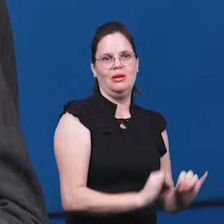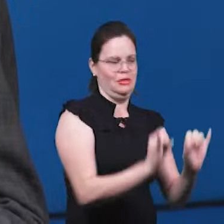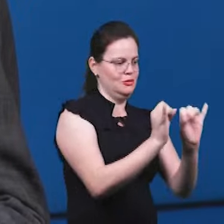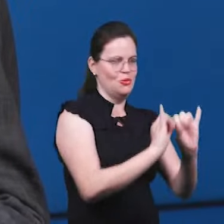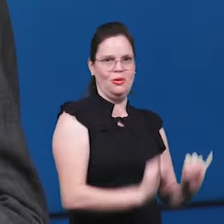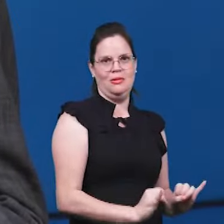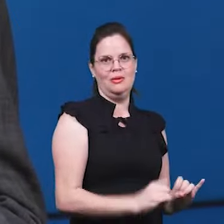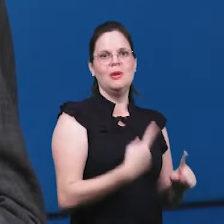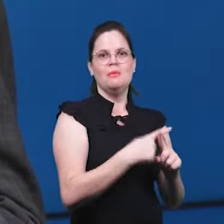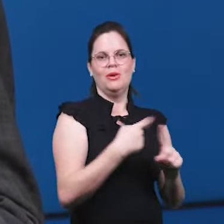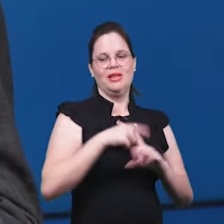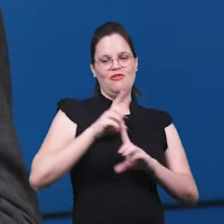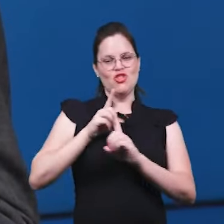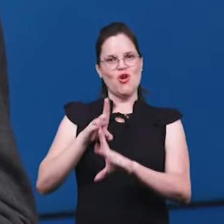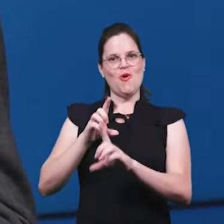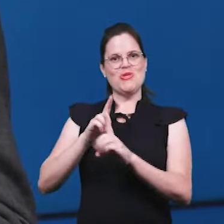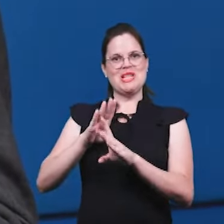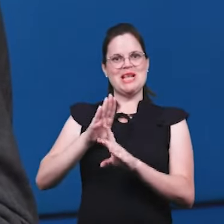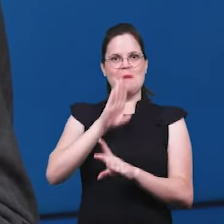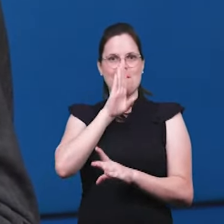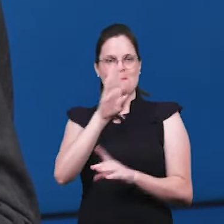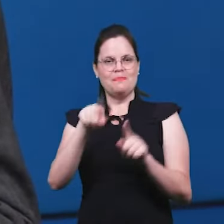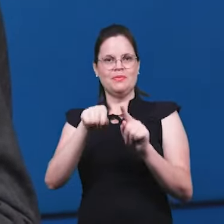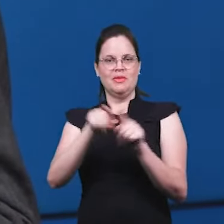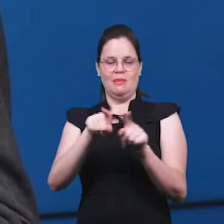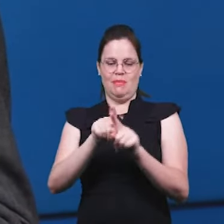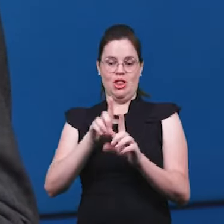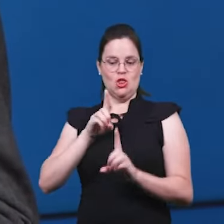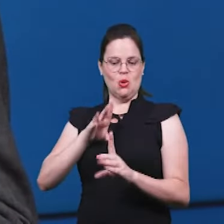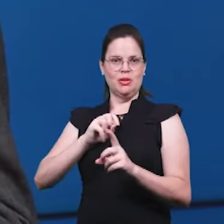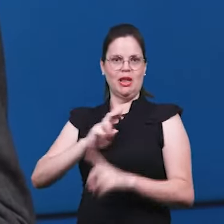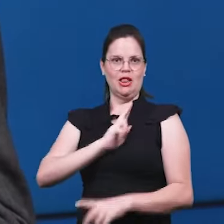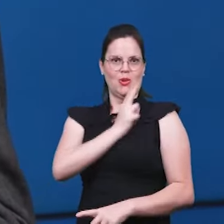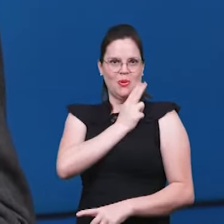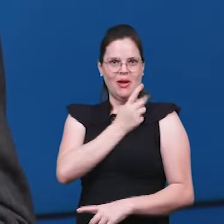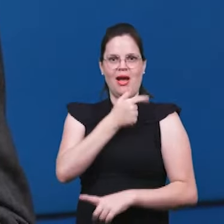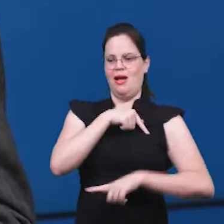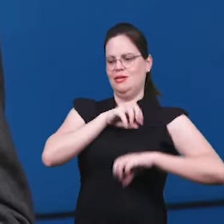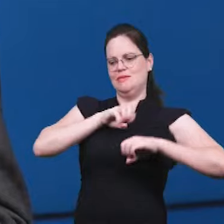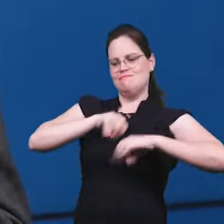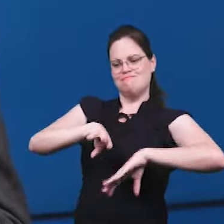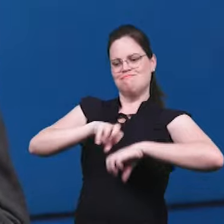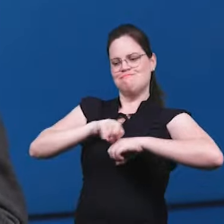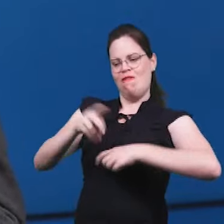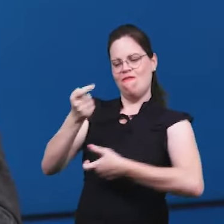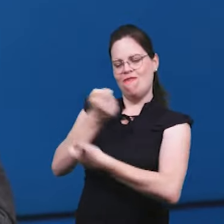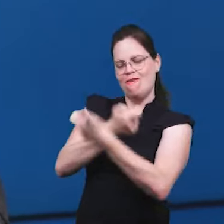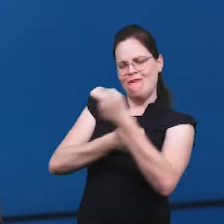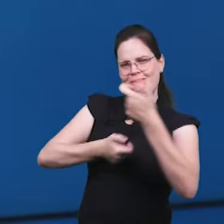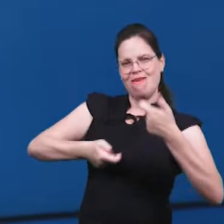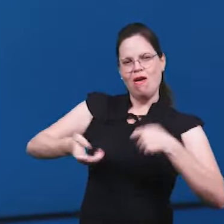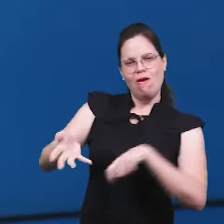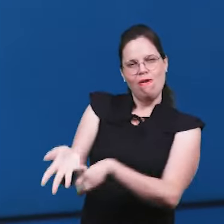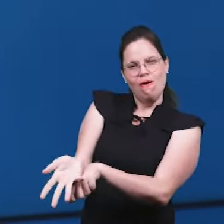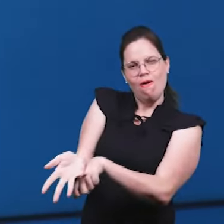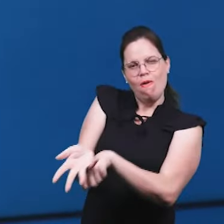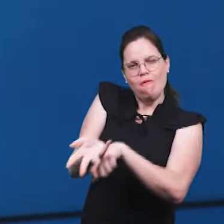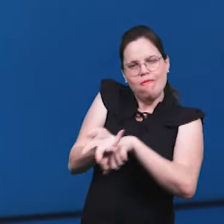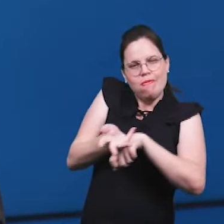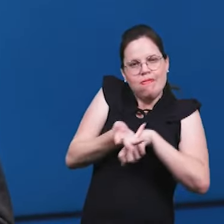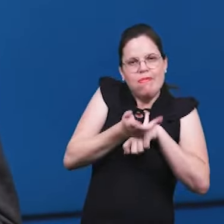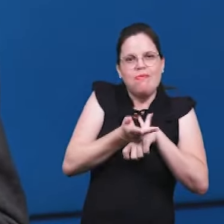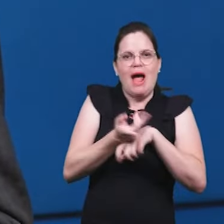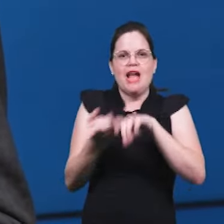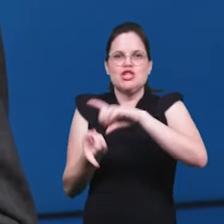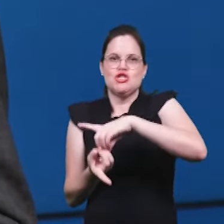exatamente através das doutrinas de Balaão, a doutrina dos nicolaítas, e isso realmente levou a igreja ali a esse tropeço, a